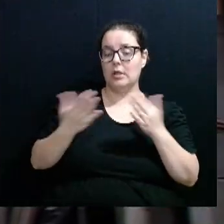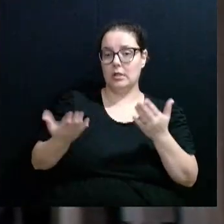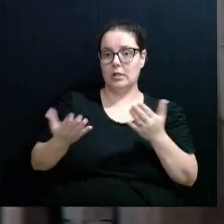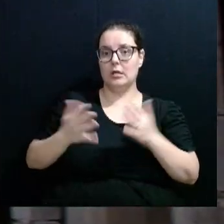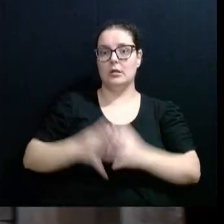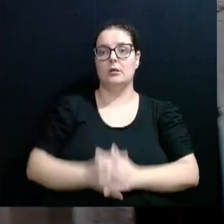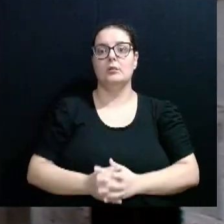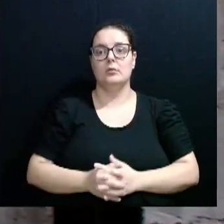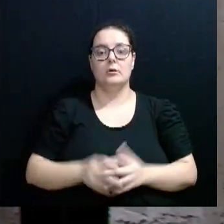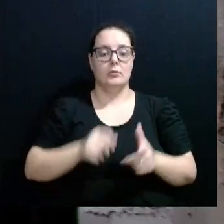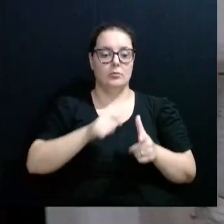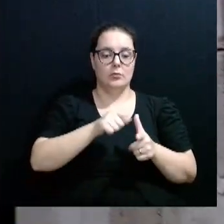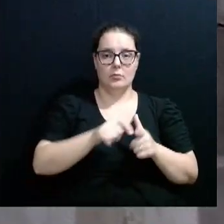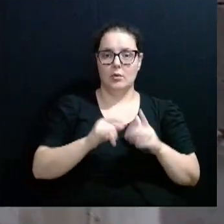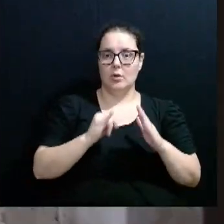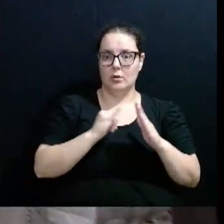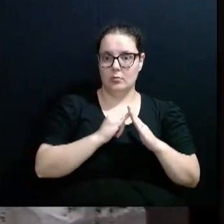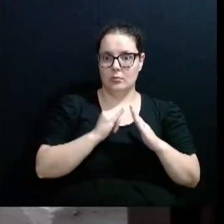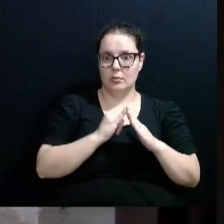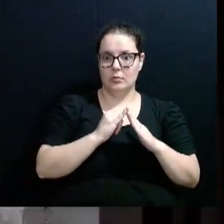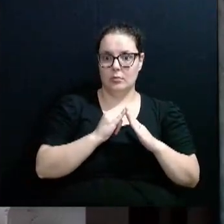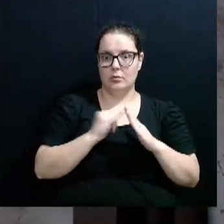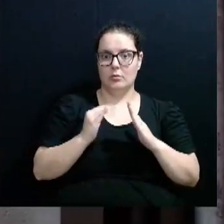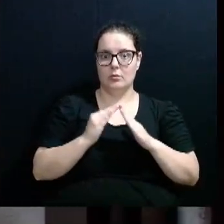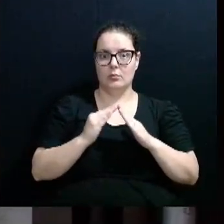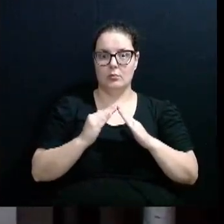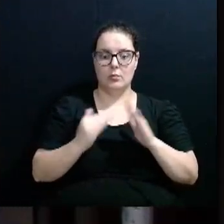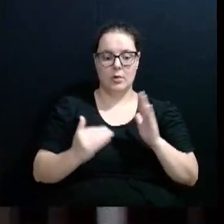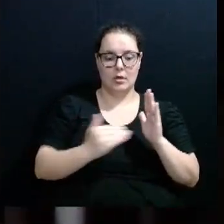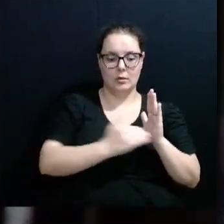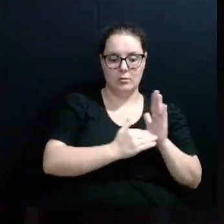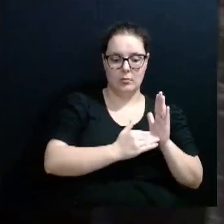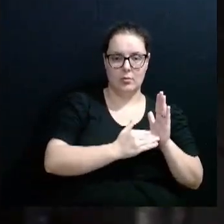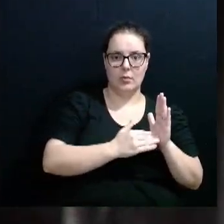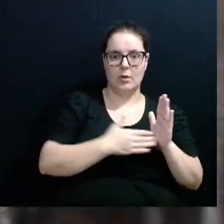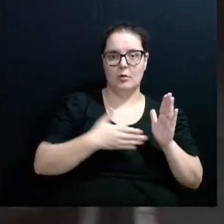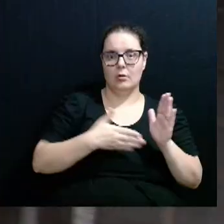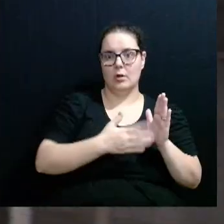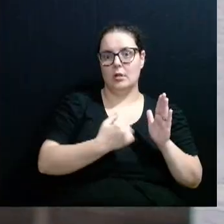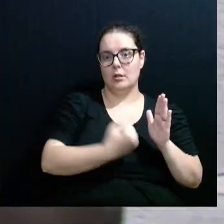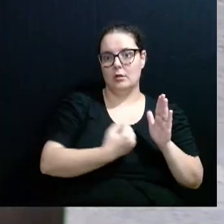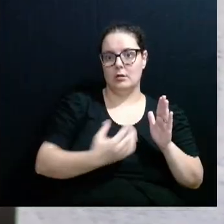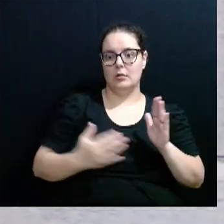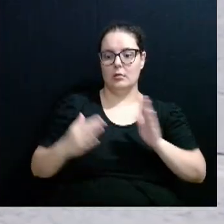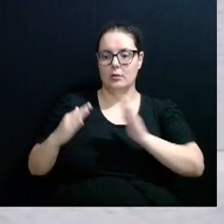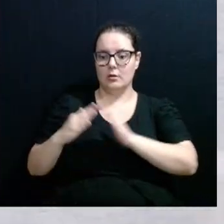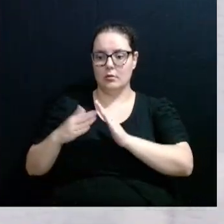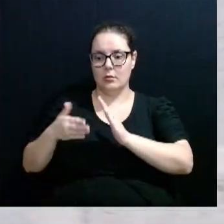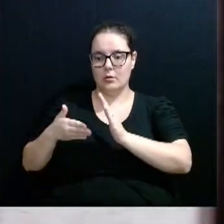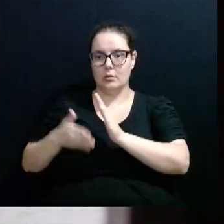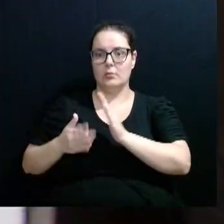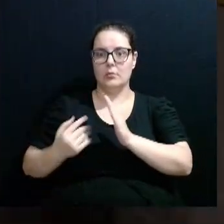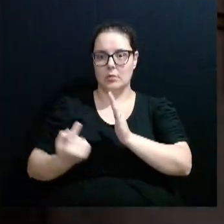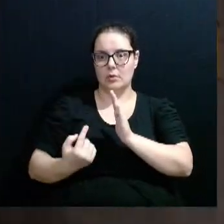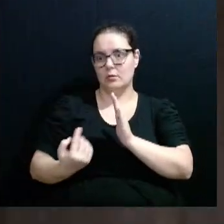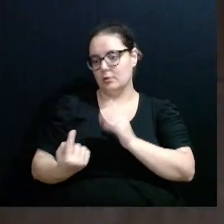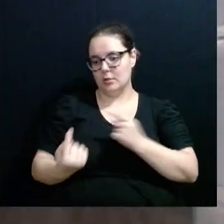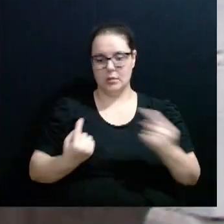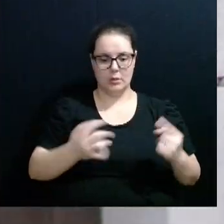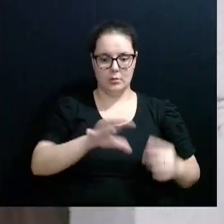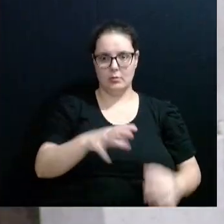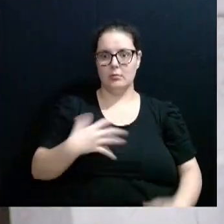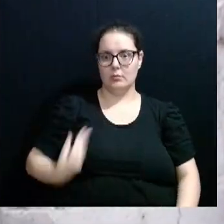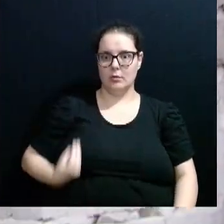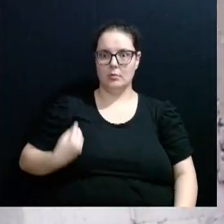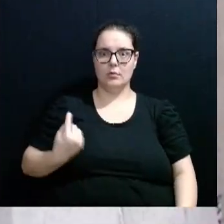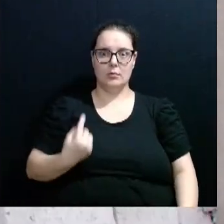um imóvel que tem uma casinha de fundo com a entrada dele, a outra casinha num cantinho com a outra entrada, e cada um vive a sua vida individualmente. Se quiser ter